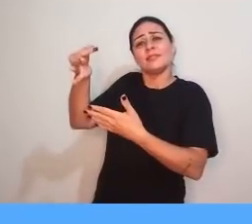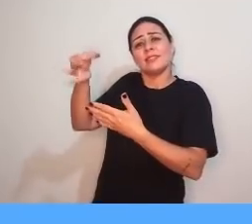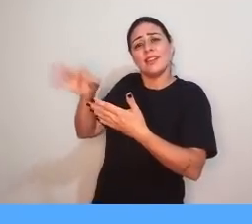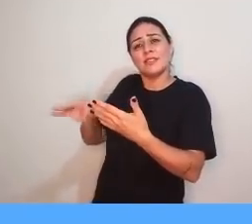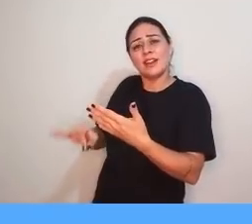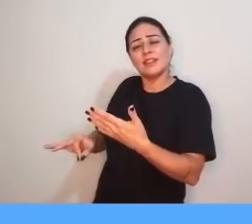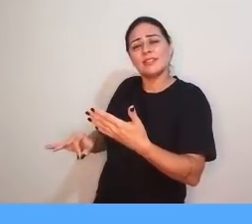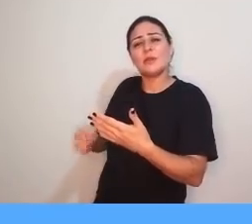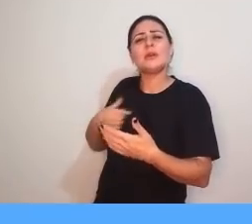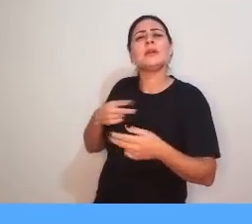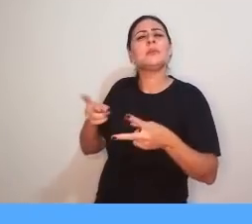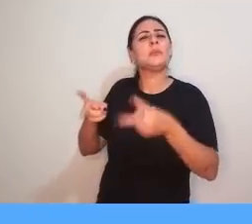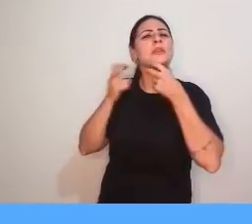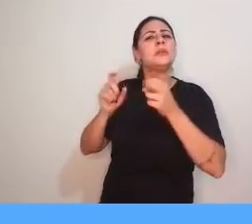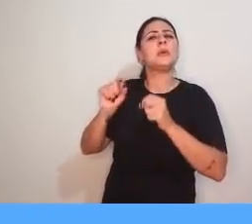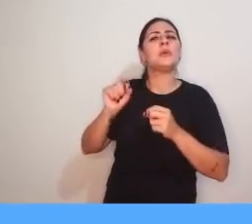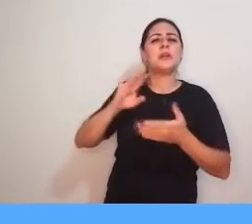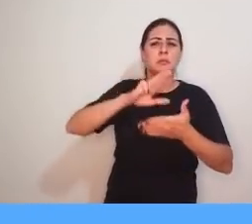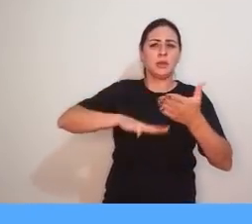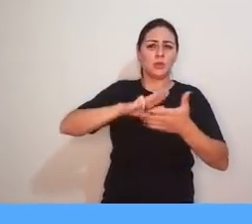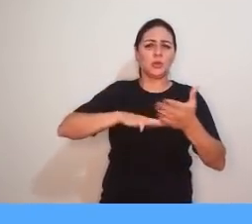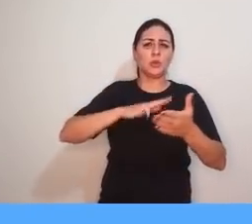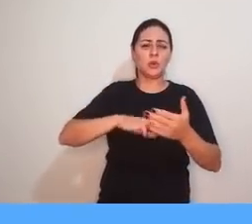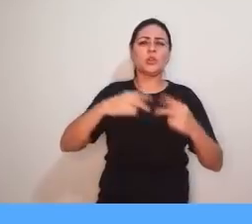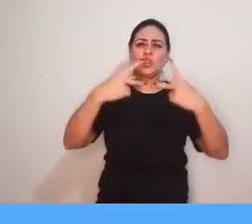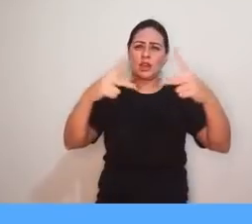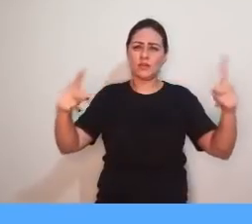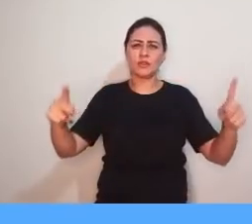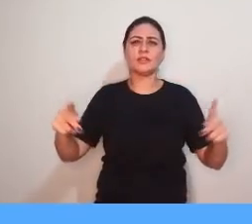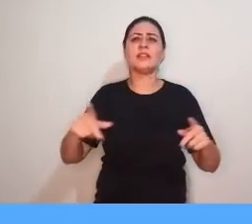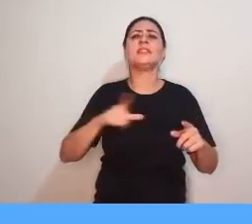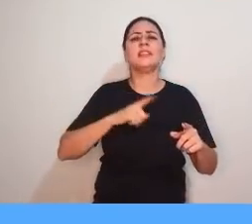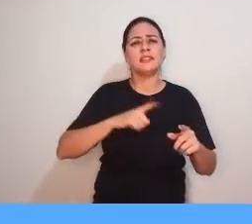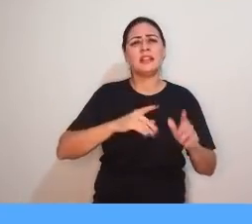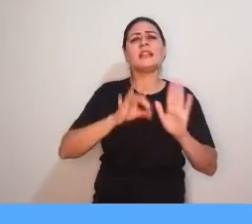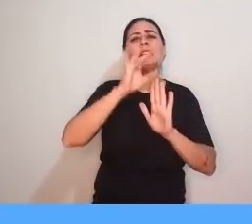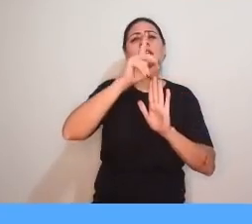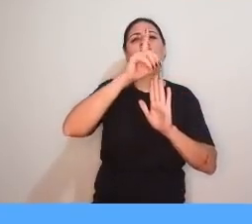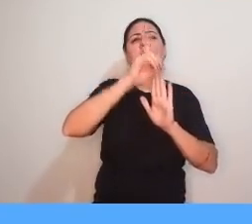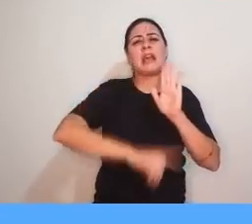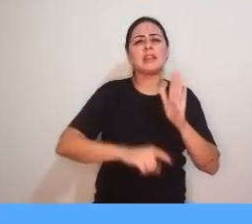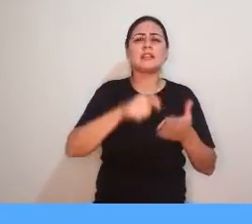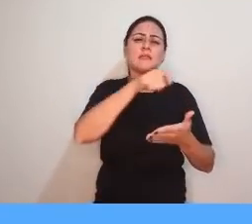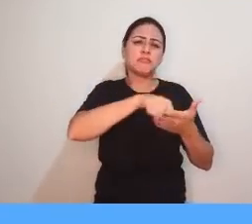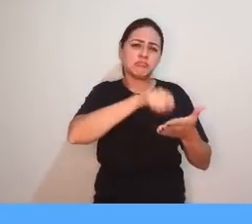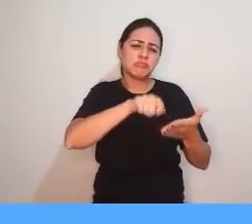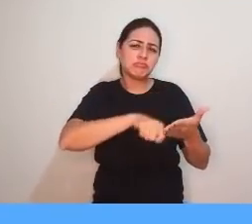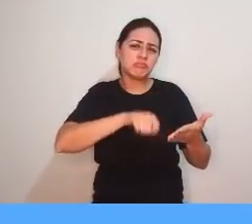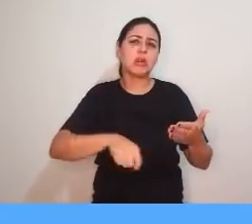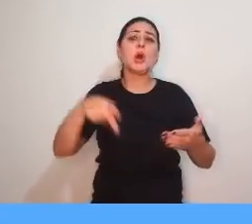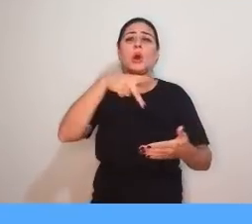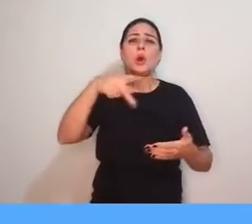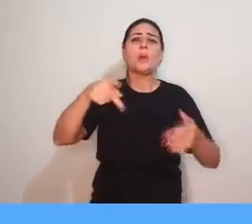na metodologia que vocês adotam, muitas delas são descritivas, né? O professor faz a descrição do observado do